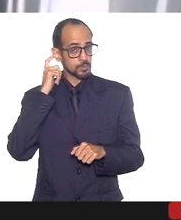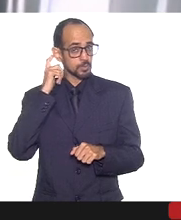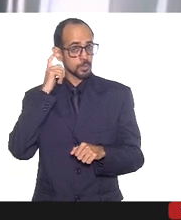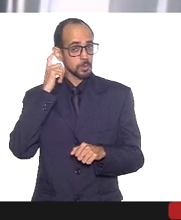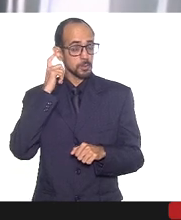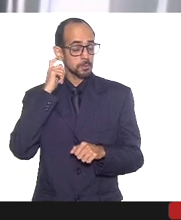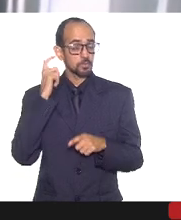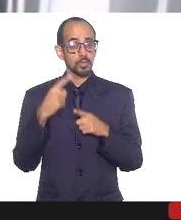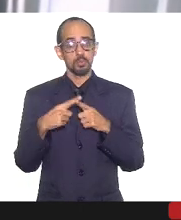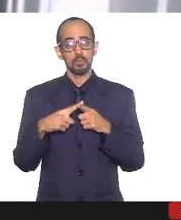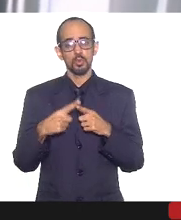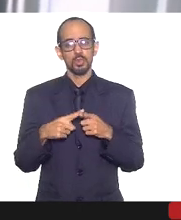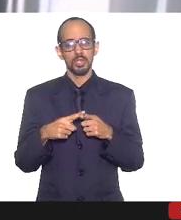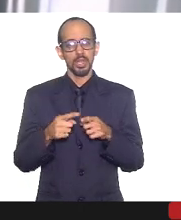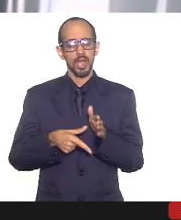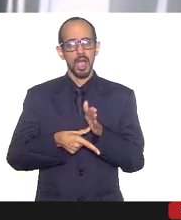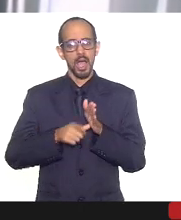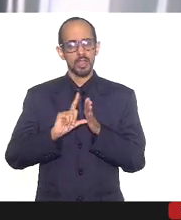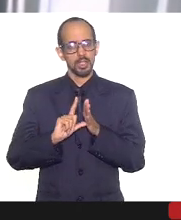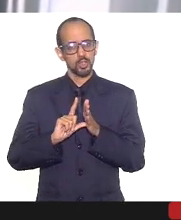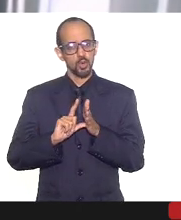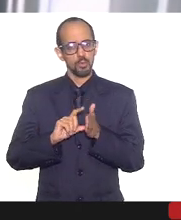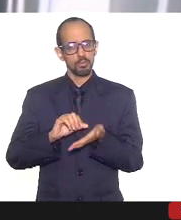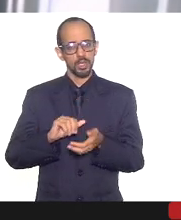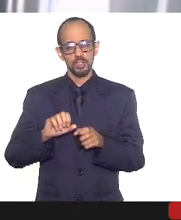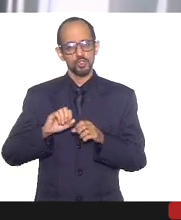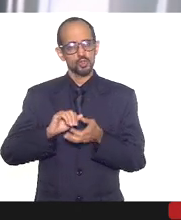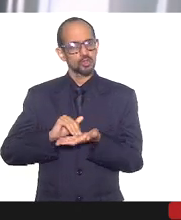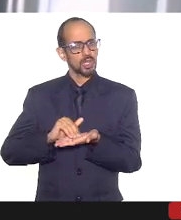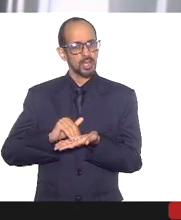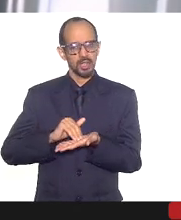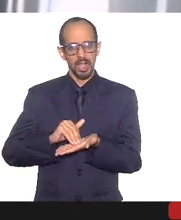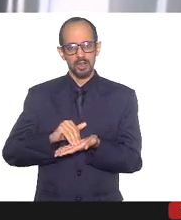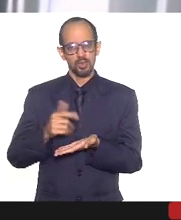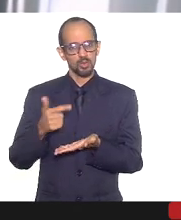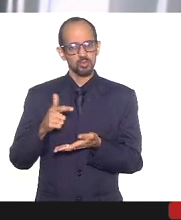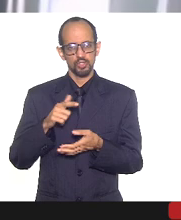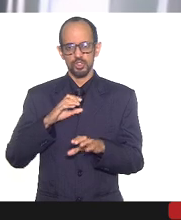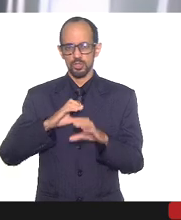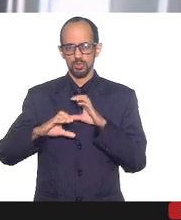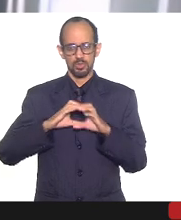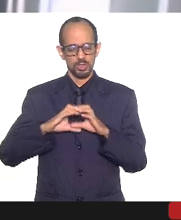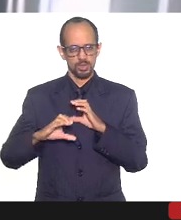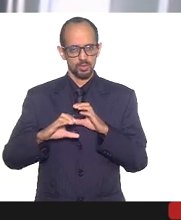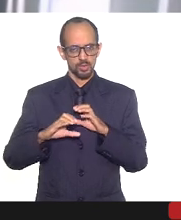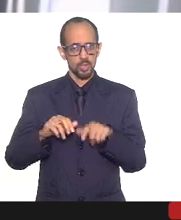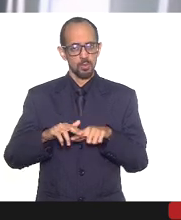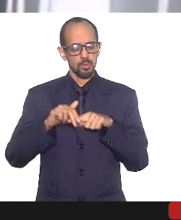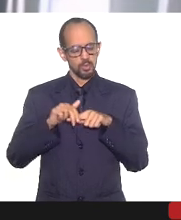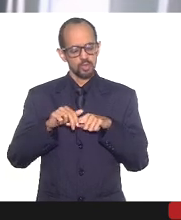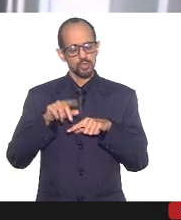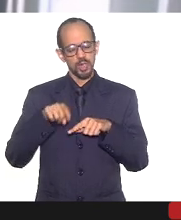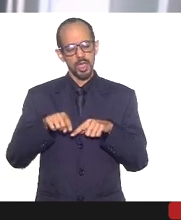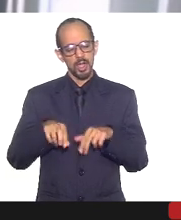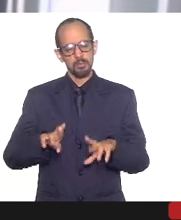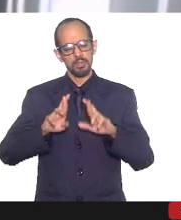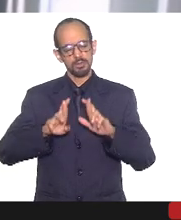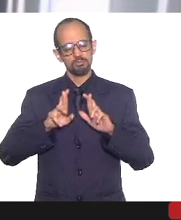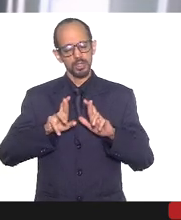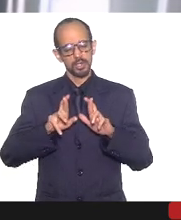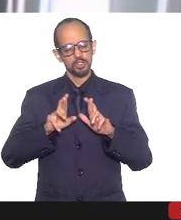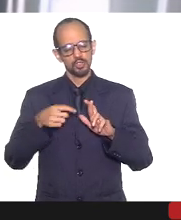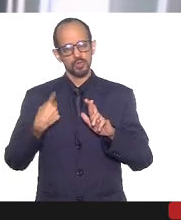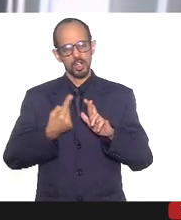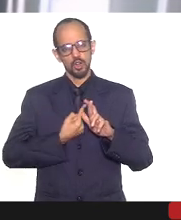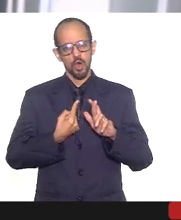a gestão do seu antecessor, infelizmente. Né? Então, eu queria que fazia esse registro da nossa expectativa, mera expectativa, não temos nenhuma incidência nisso,